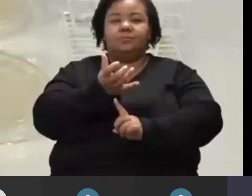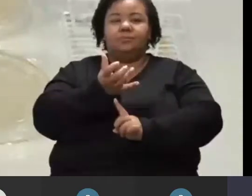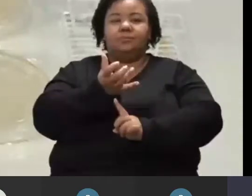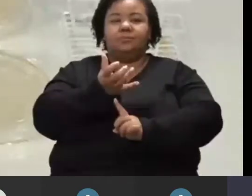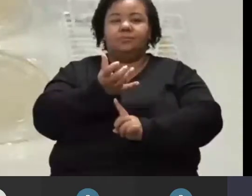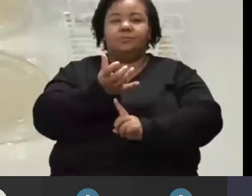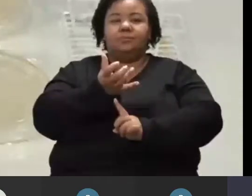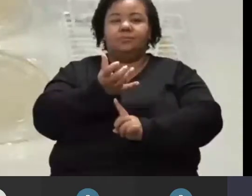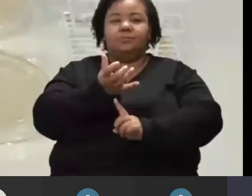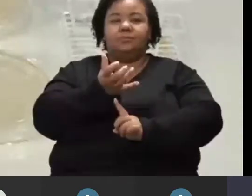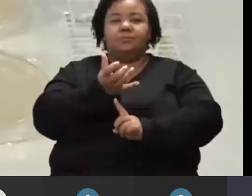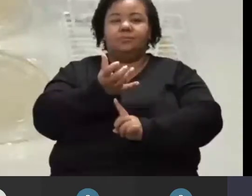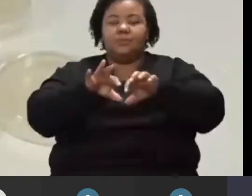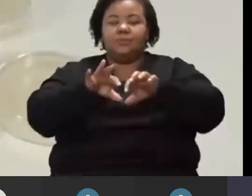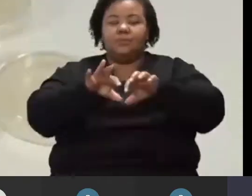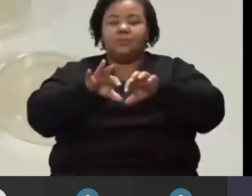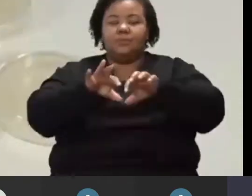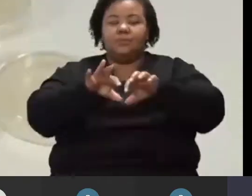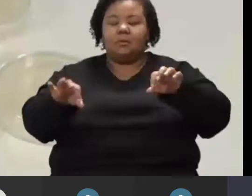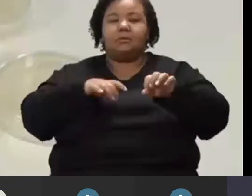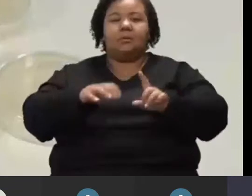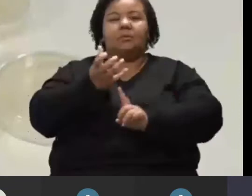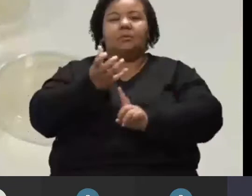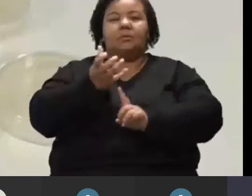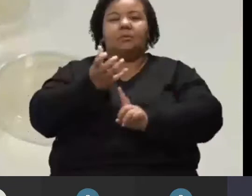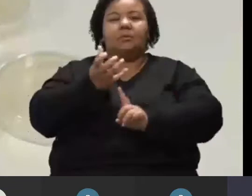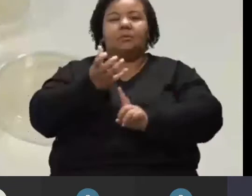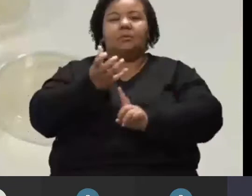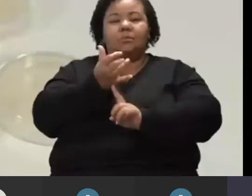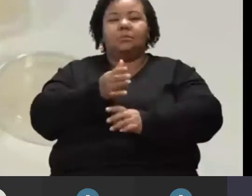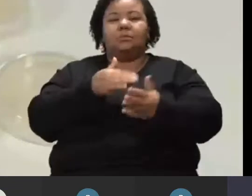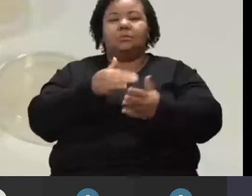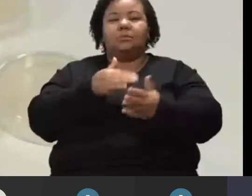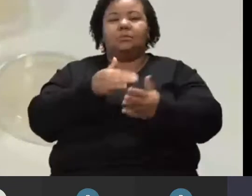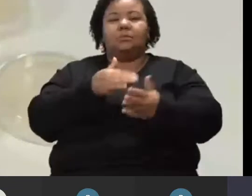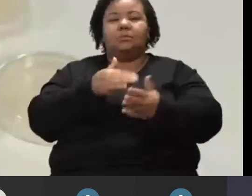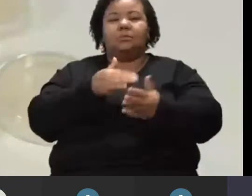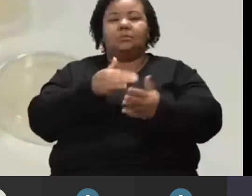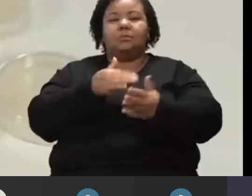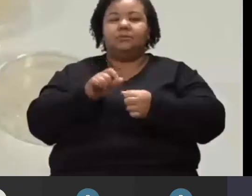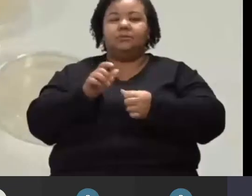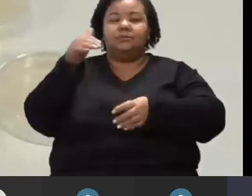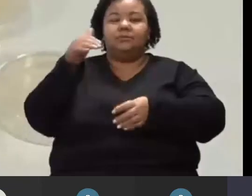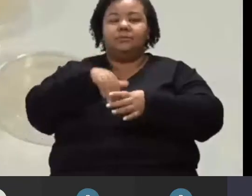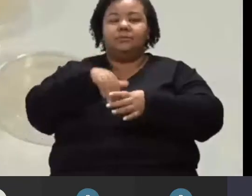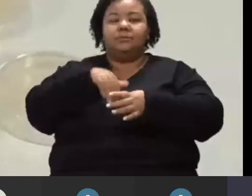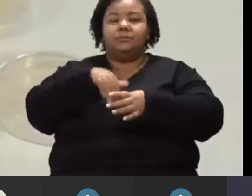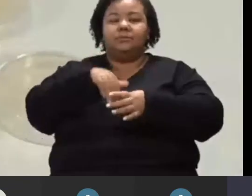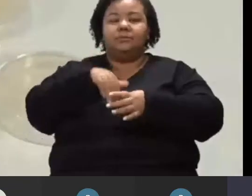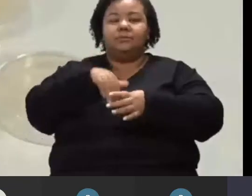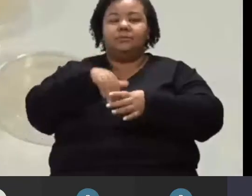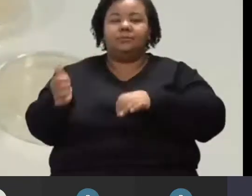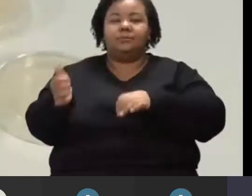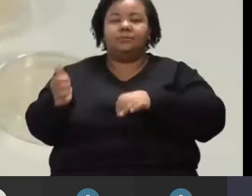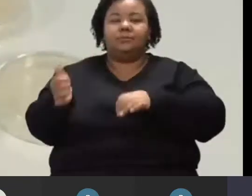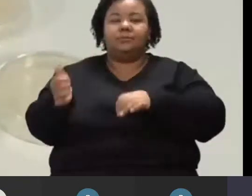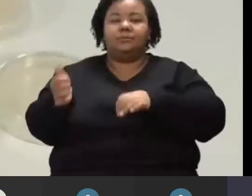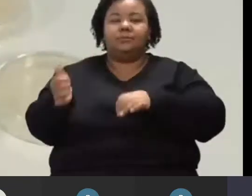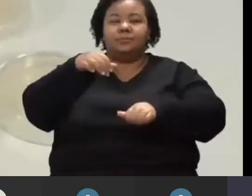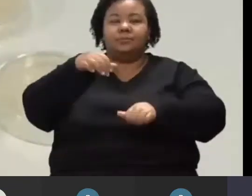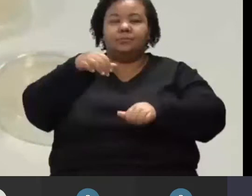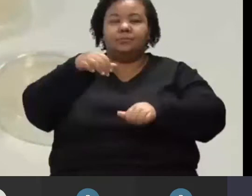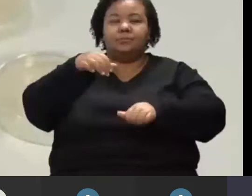precisa ser esterilizada. Então, lembre-se, todo o procedimento que você realiza no laboratório de microbiologia,